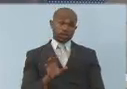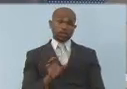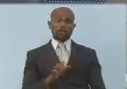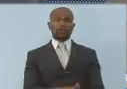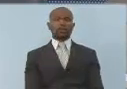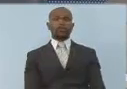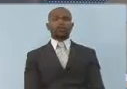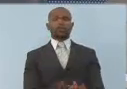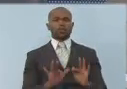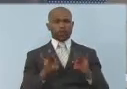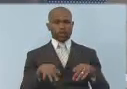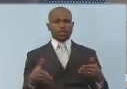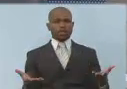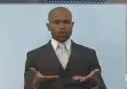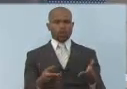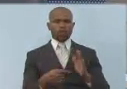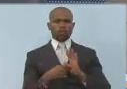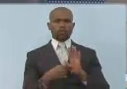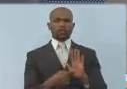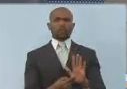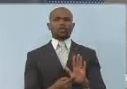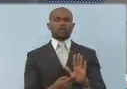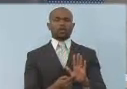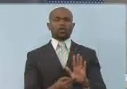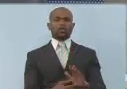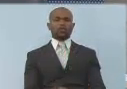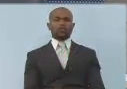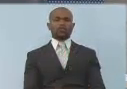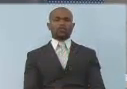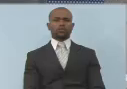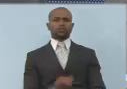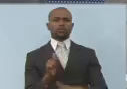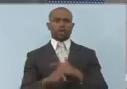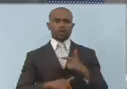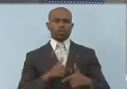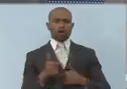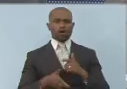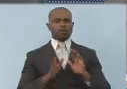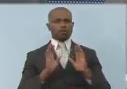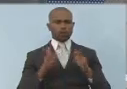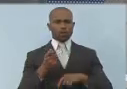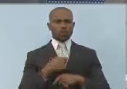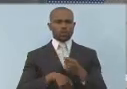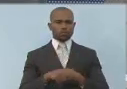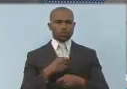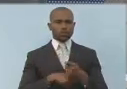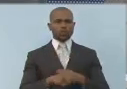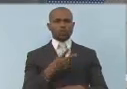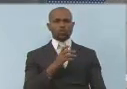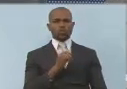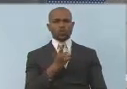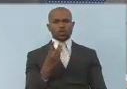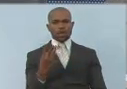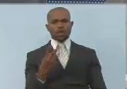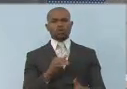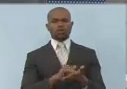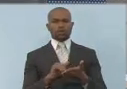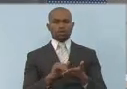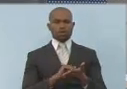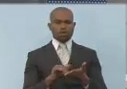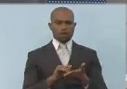eu finalizo aqui a apresentação, né, das ações previstas para o orçamento de 2013 da Secretaria de Administração e